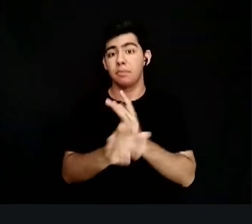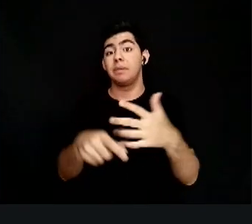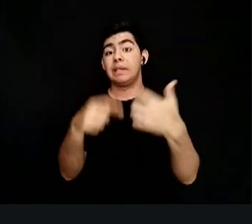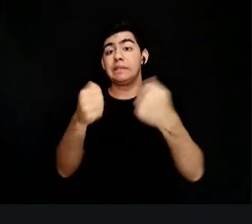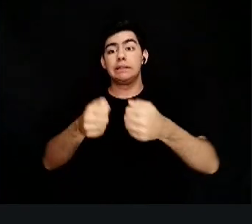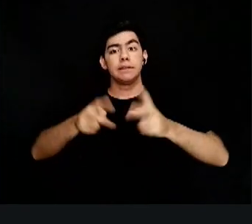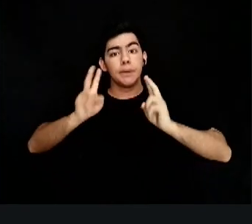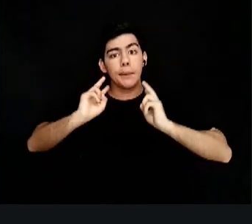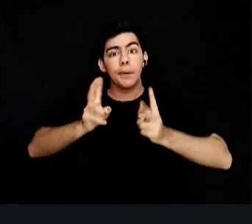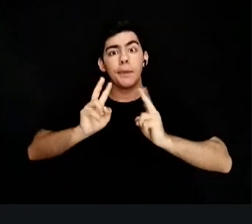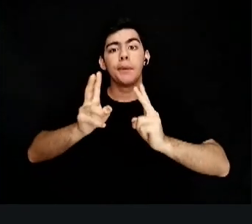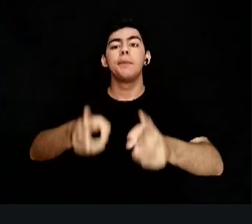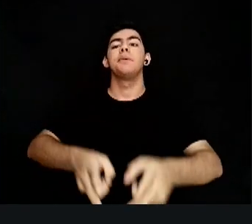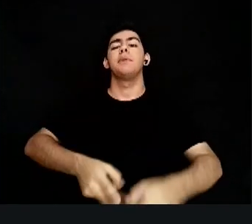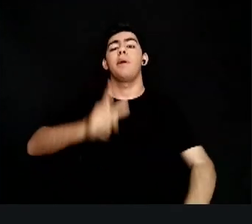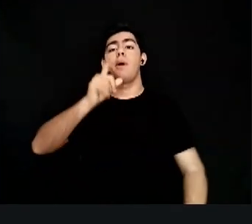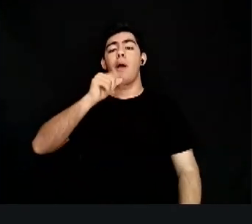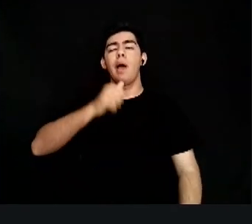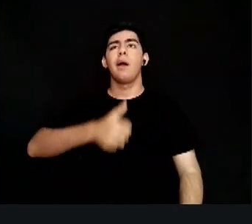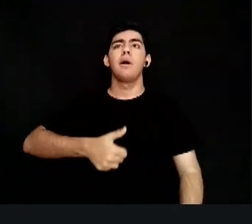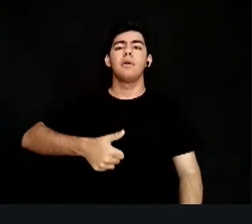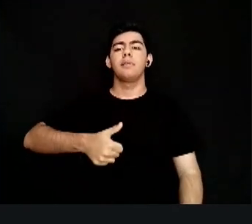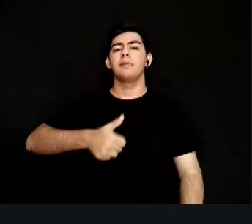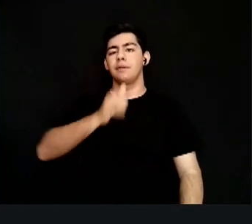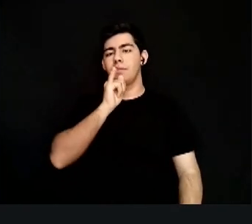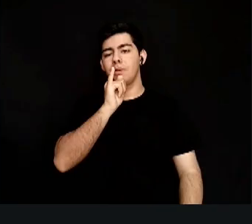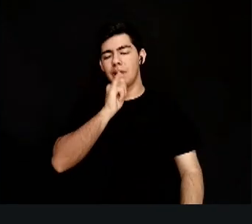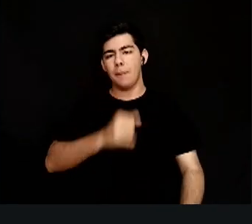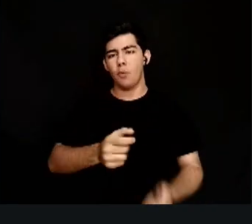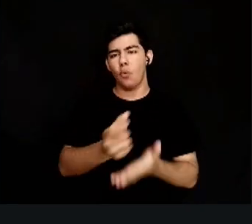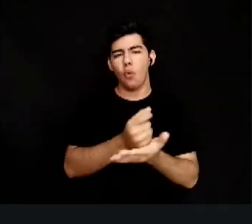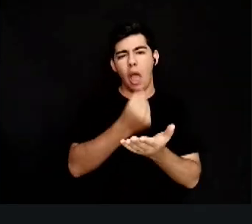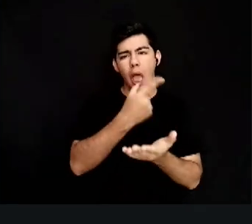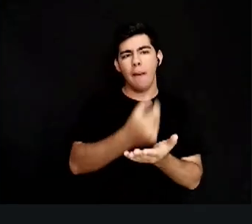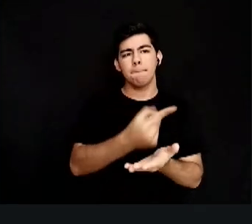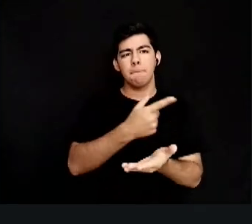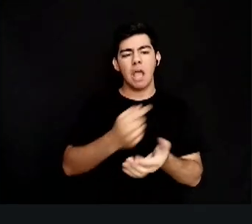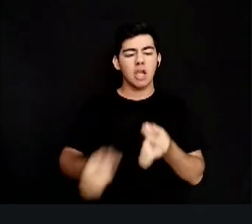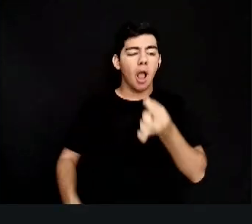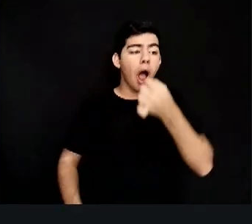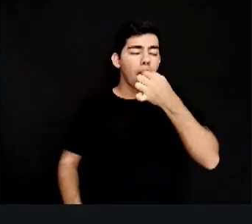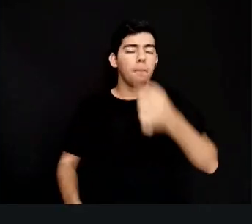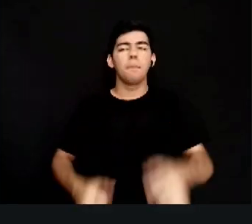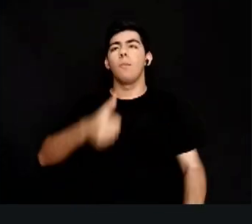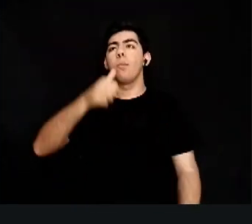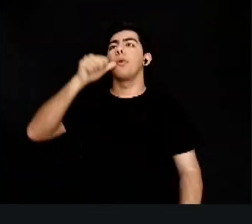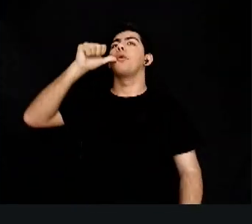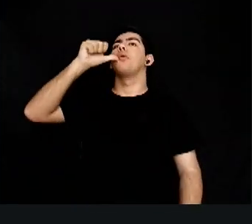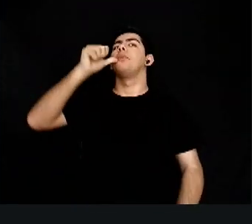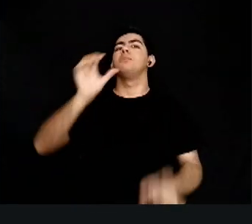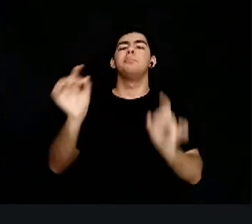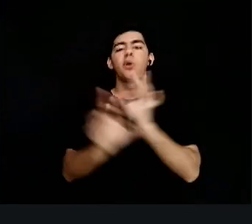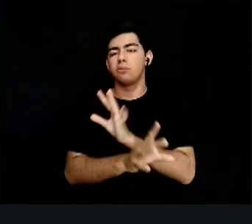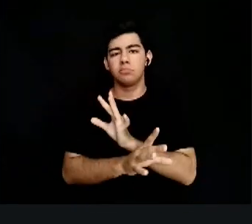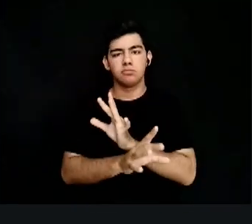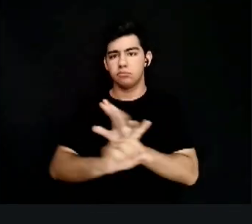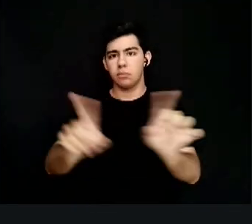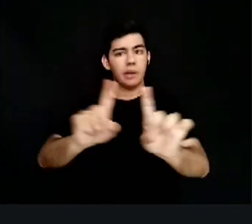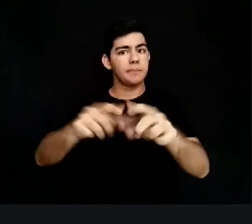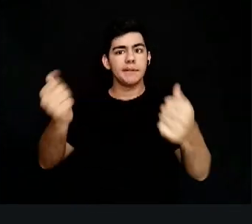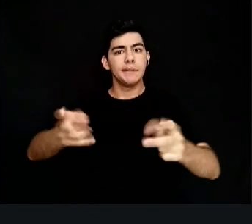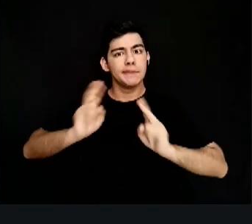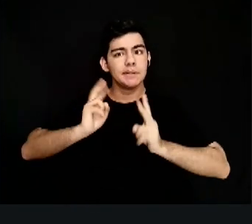no tempo quente é importante, eu falo, tomar água como remédio, né, então tem que se atentar aí à hidratação,